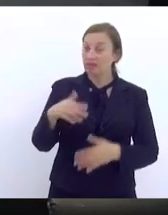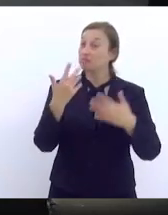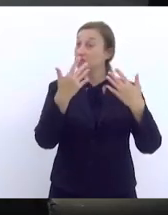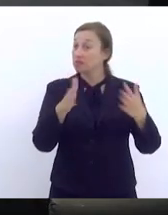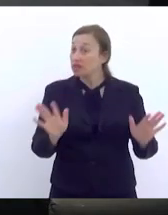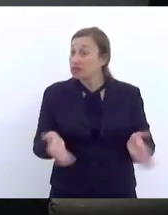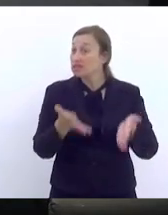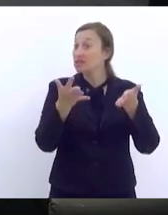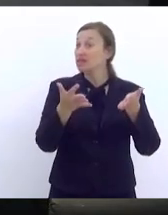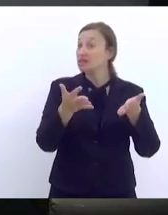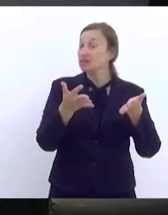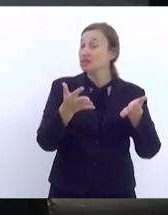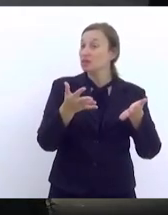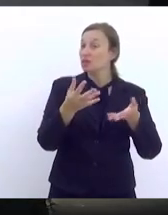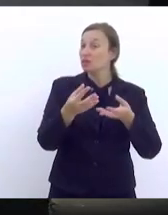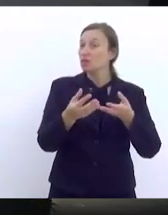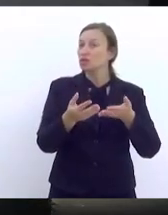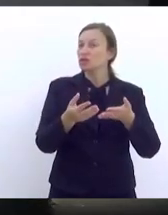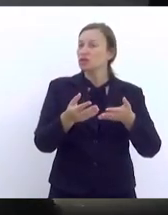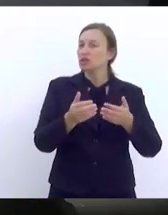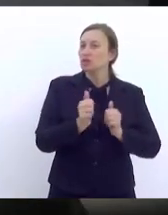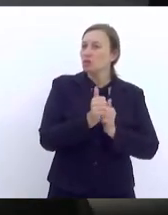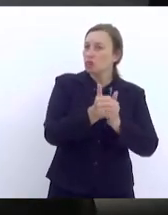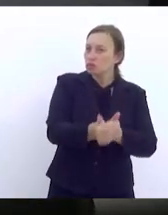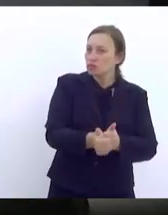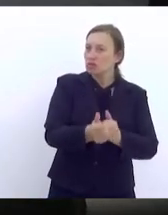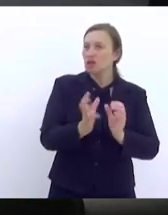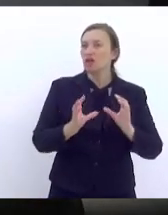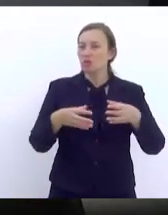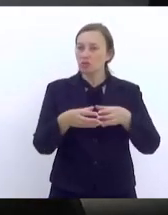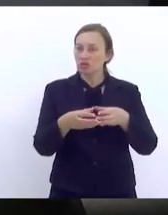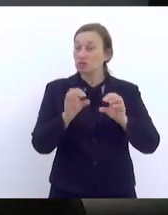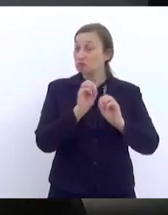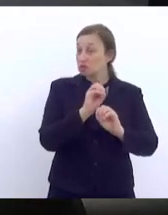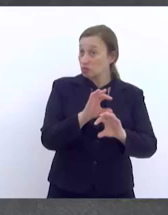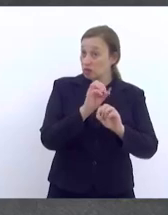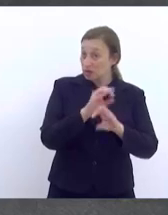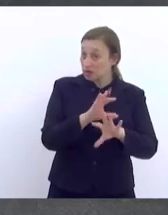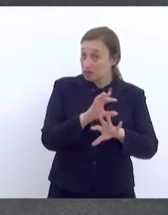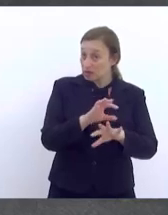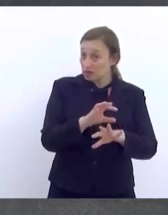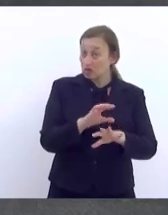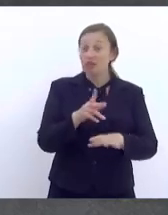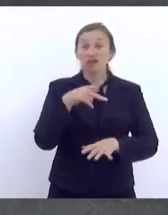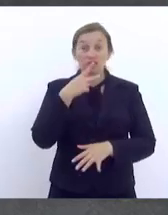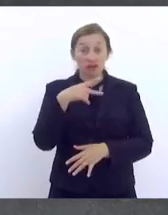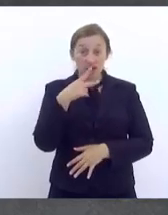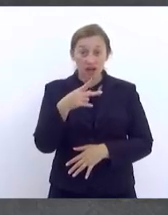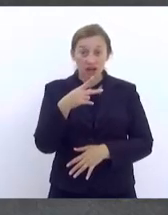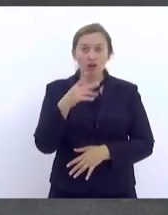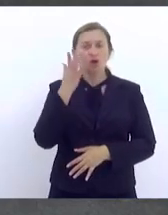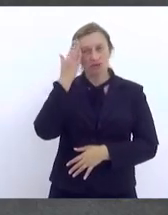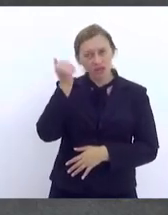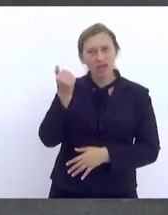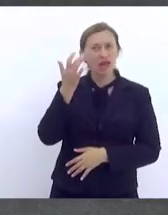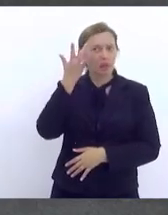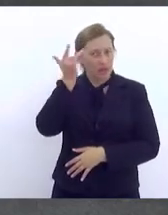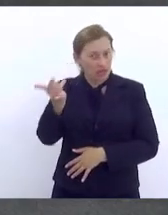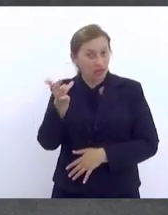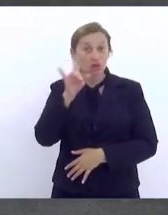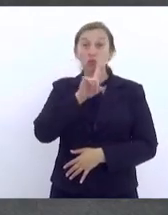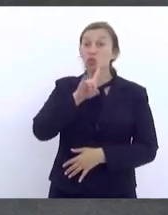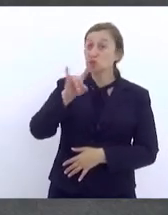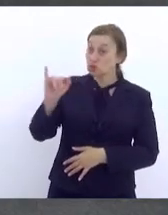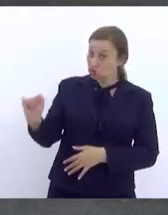iniciativa pela forma com quem tem com quem tem conduzida comissão de Educação de fazer esse questionamento eu sei que amanhã será